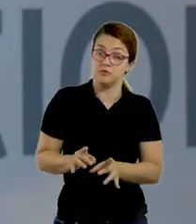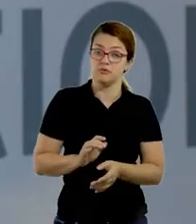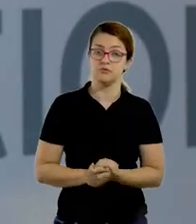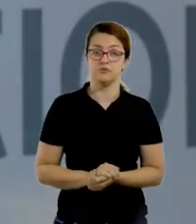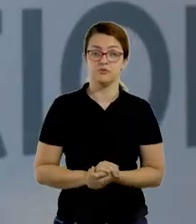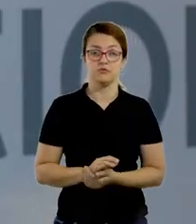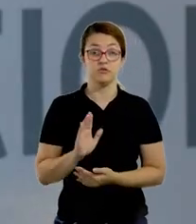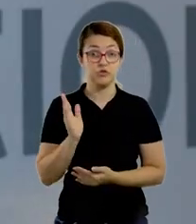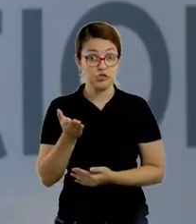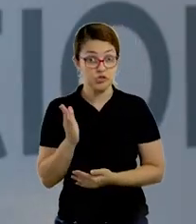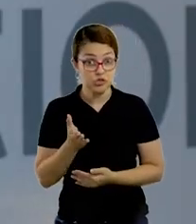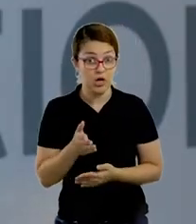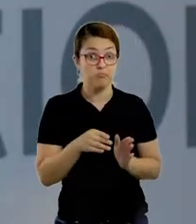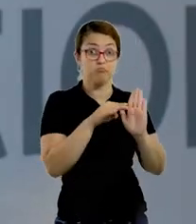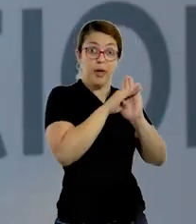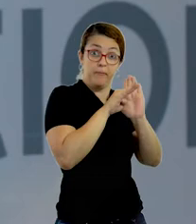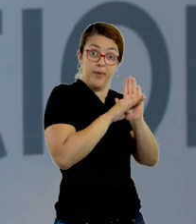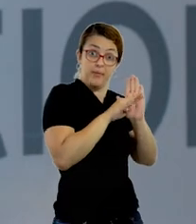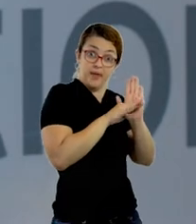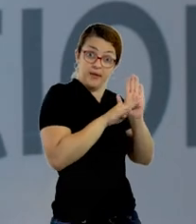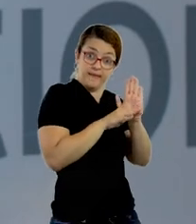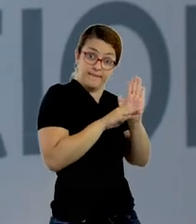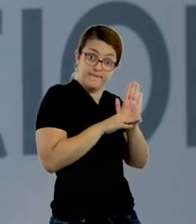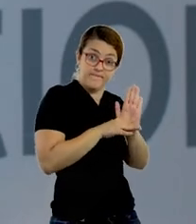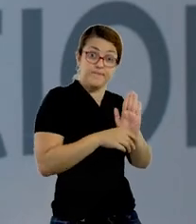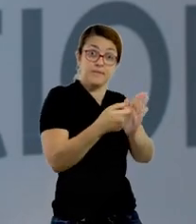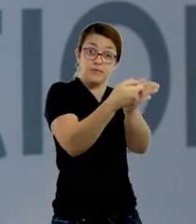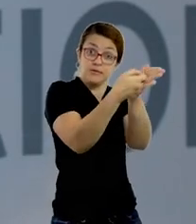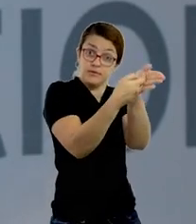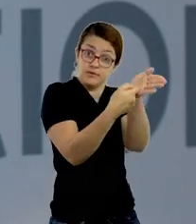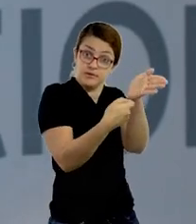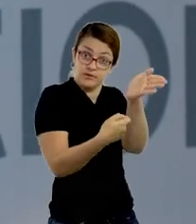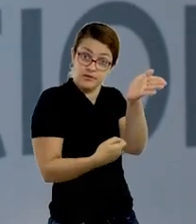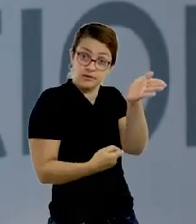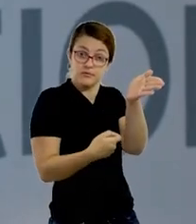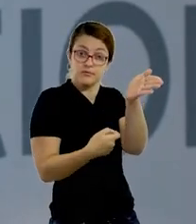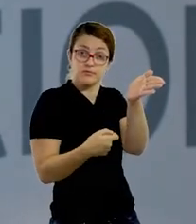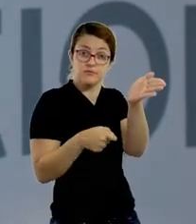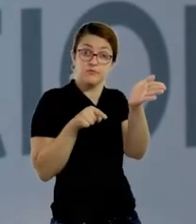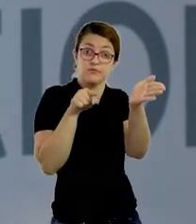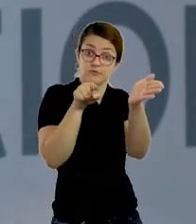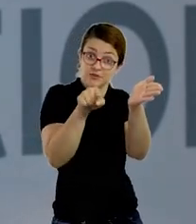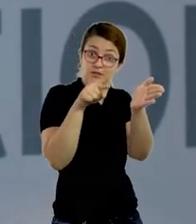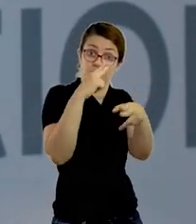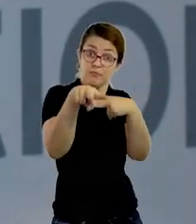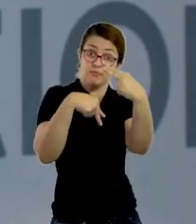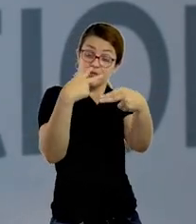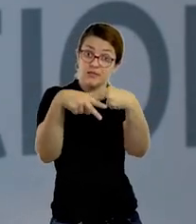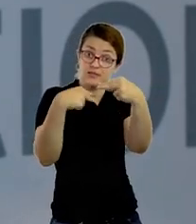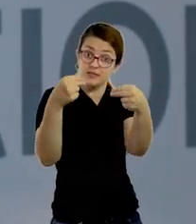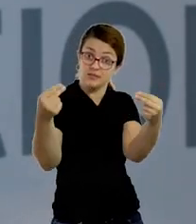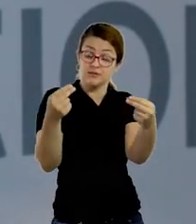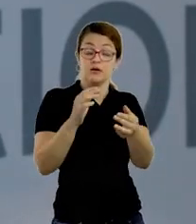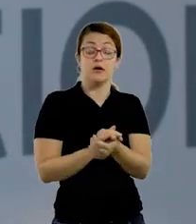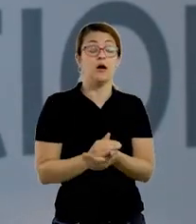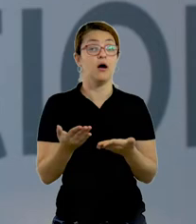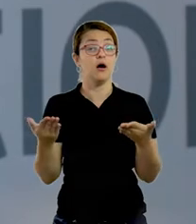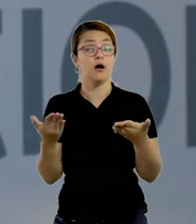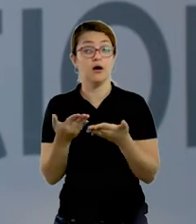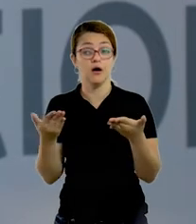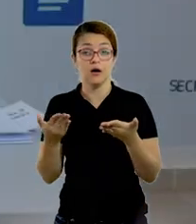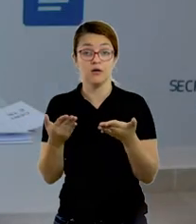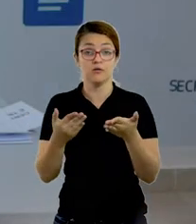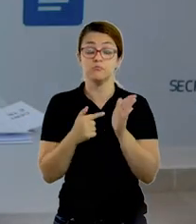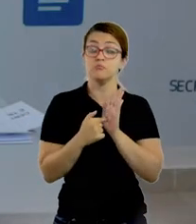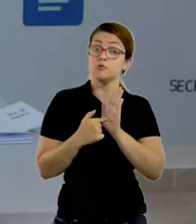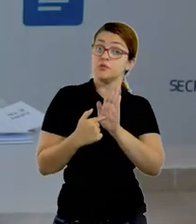Já fizemos a ficha técnica, já produzimos um texto com o tema você é um presente. Agora, nada melhor do que a